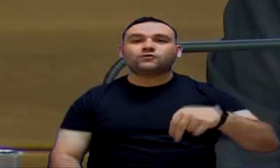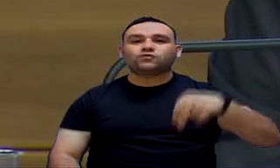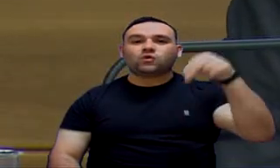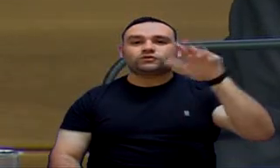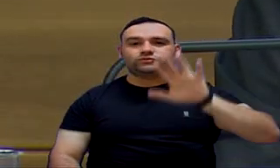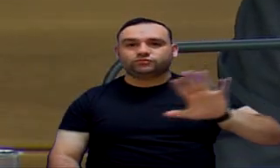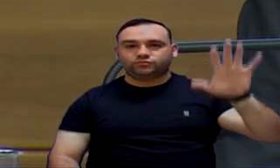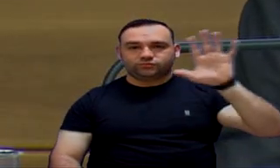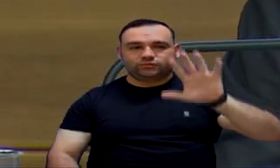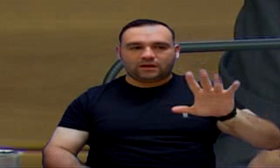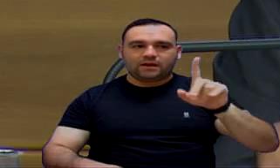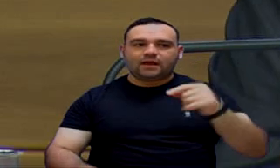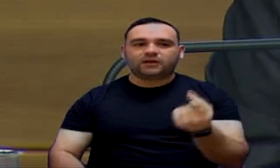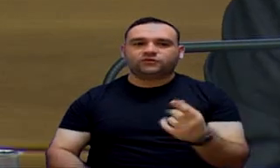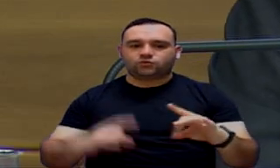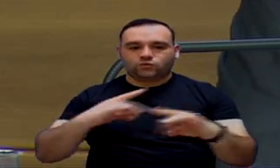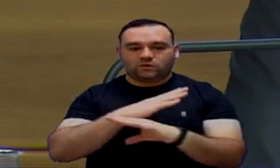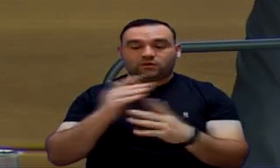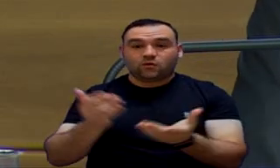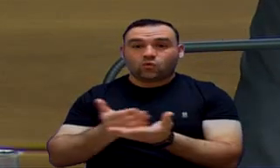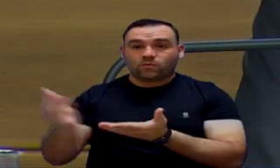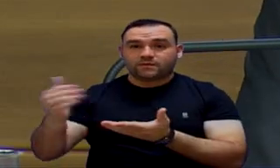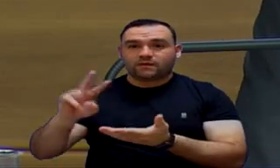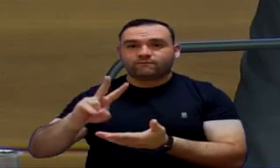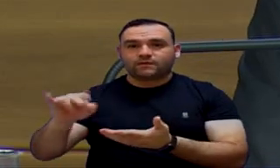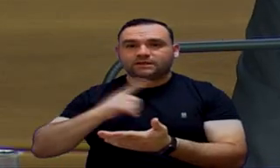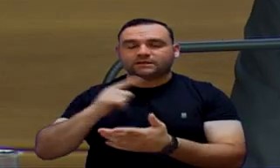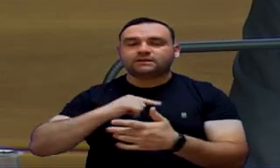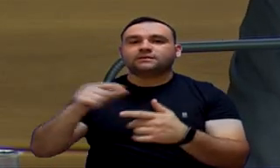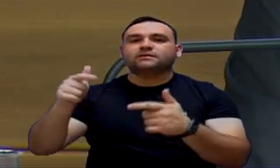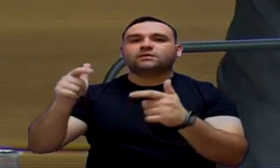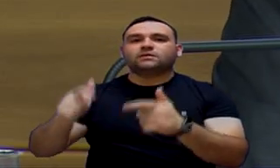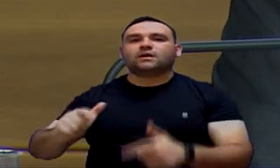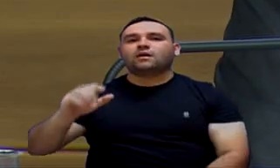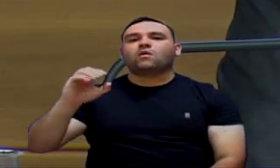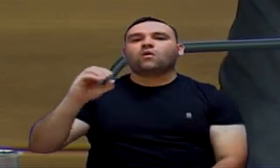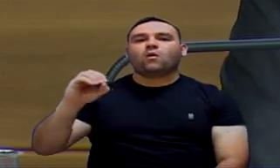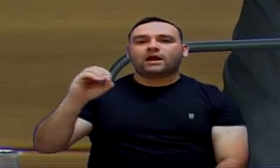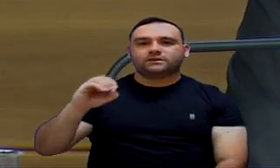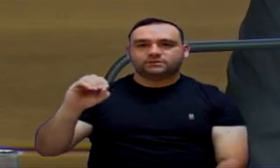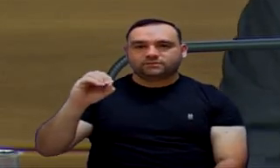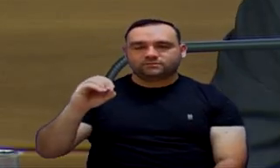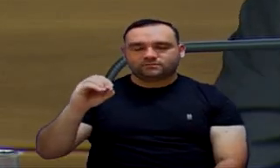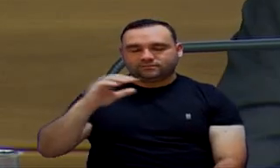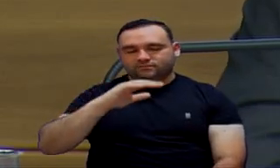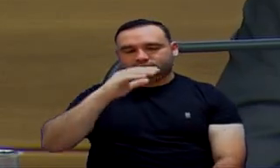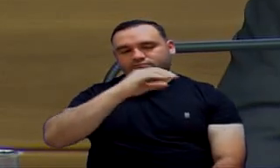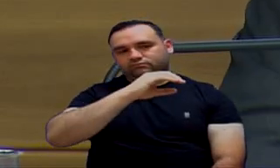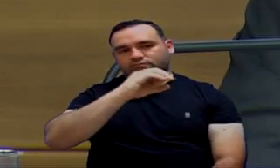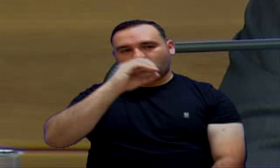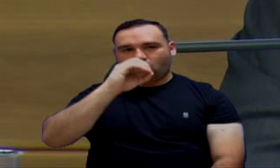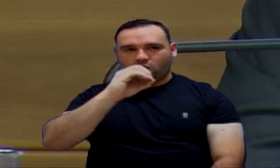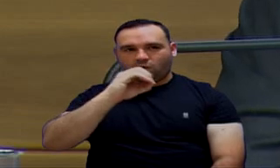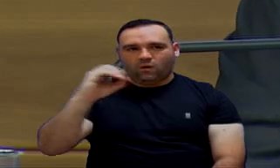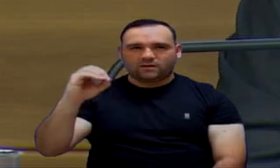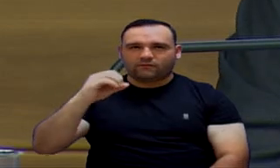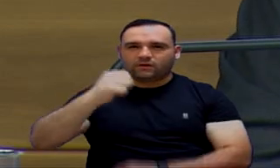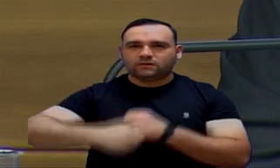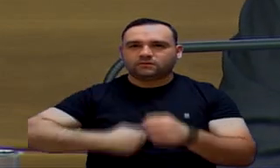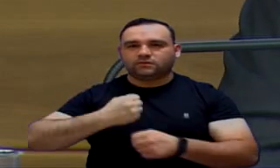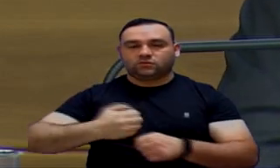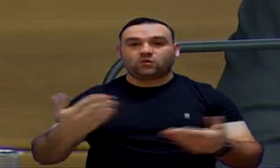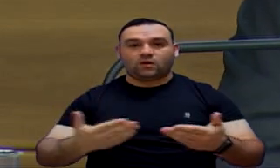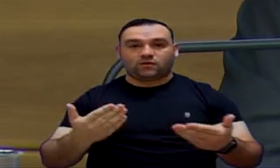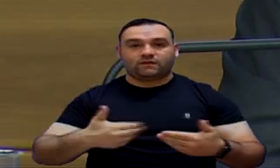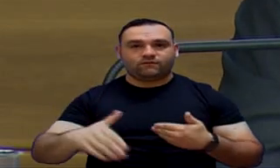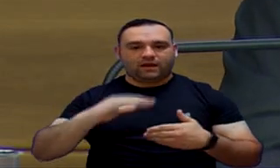ali né foi concluído agora vai começar a alinhar Oeste para terminar esse